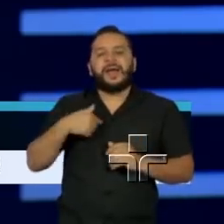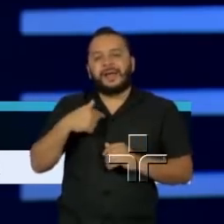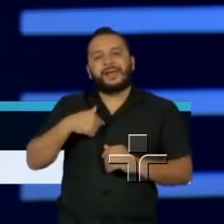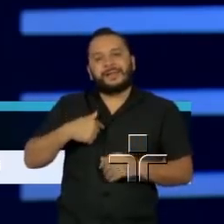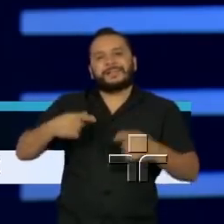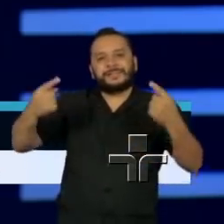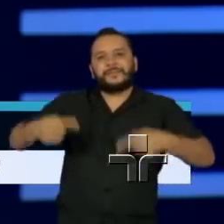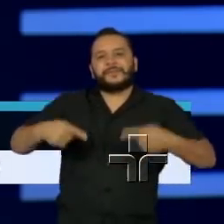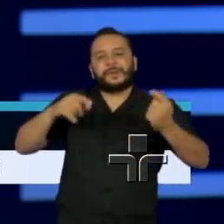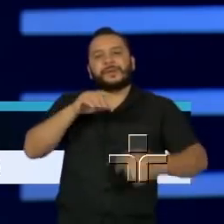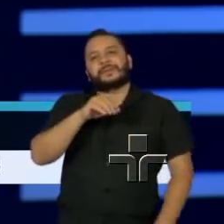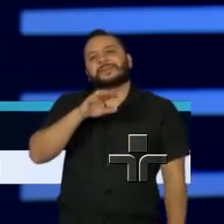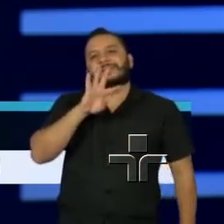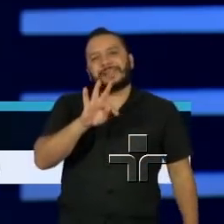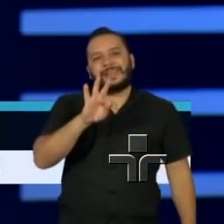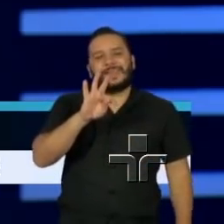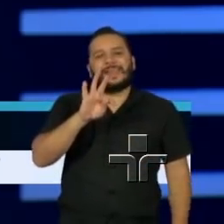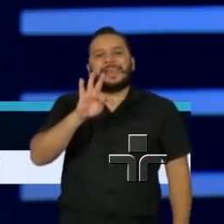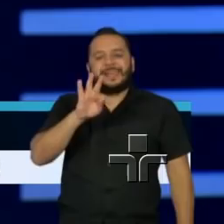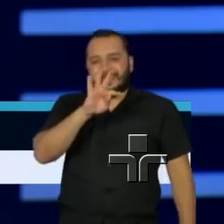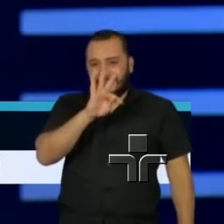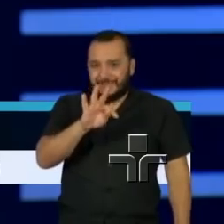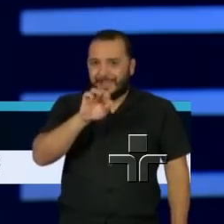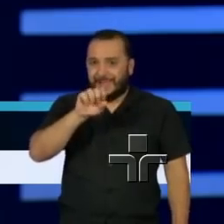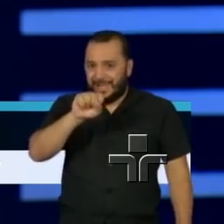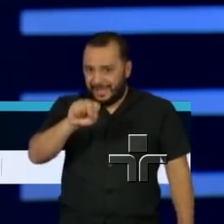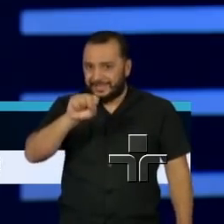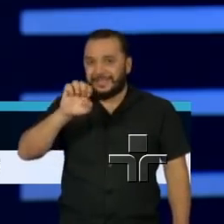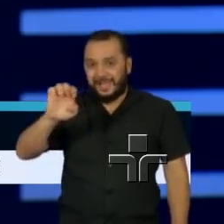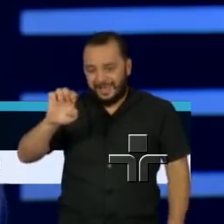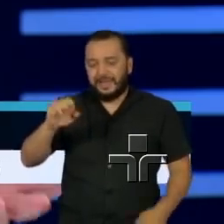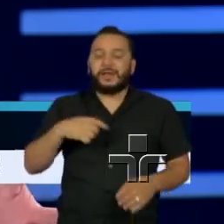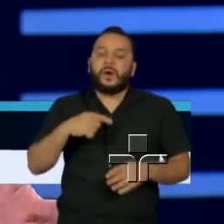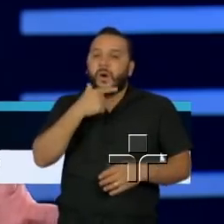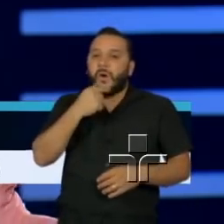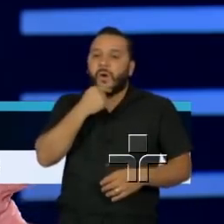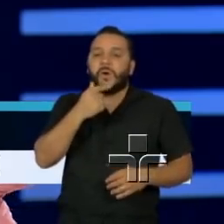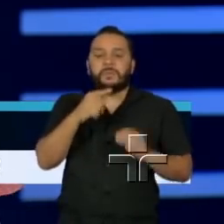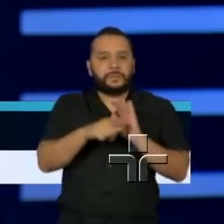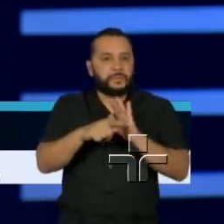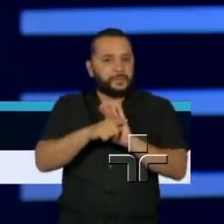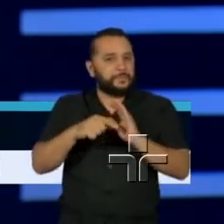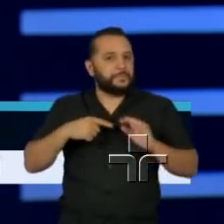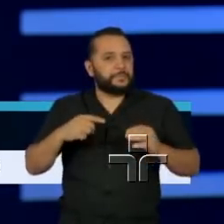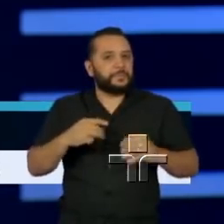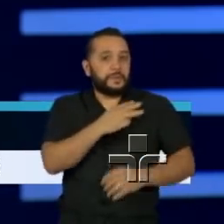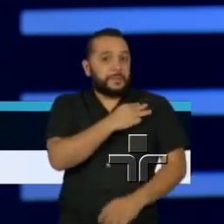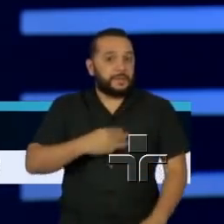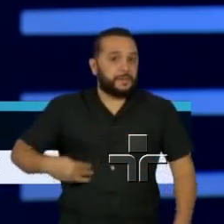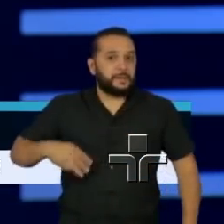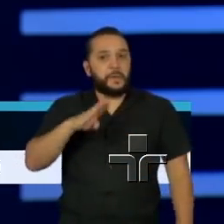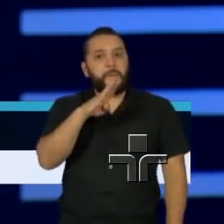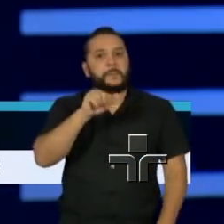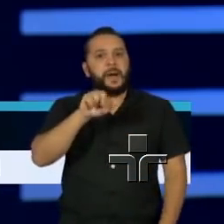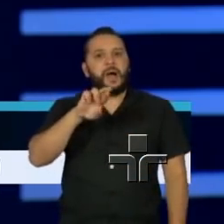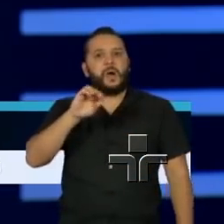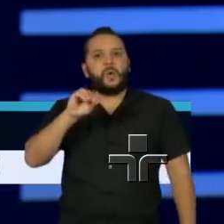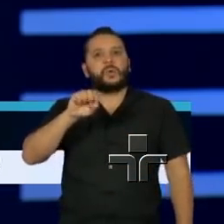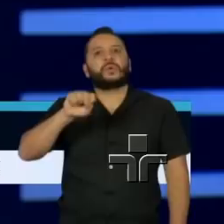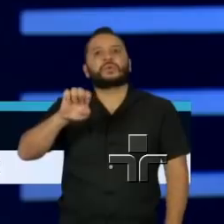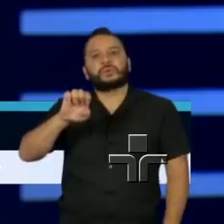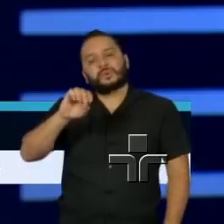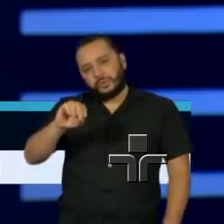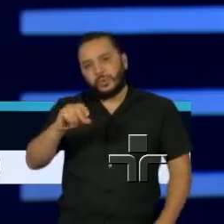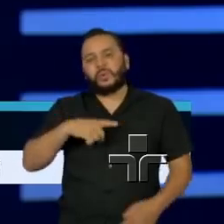ministro Barroso, nós até chegamos um dia a conversar aqui, discute essa questão. Quer dizer, como é que o TSE vai ter uma legislação para enfrentar isso? Isso